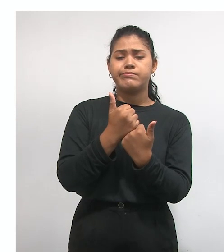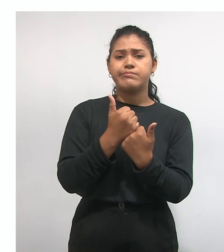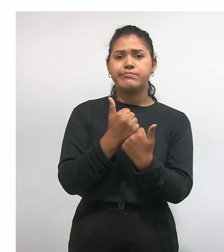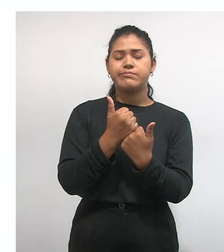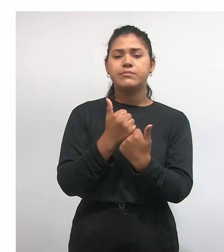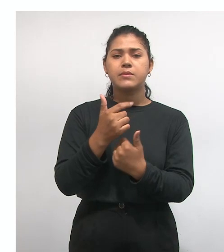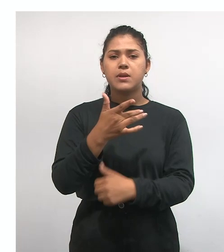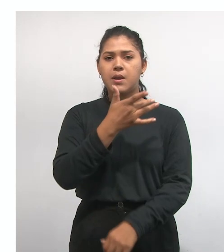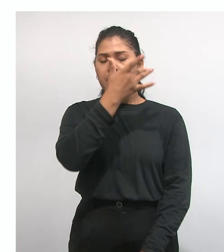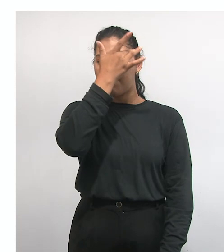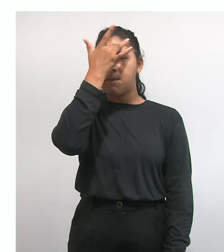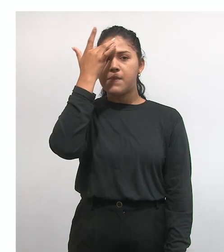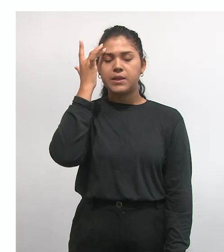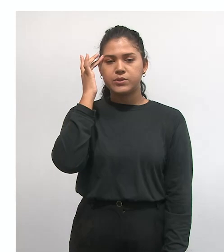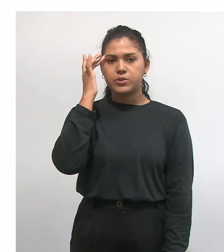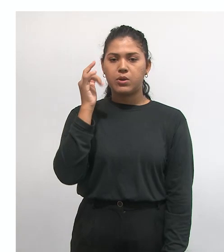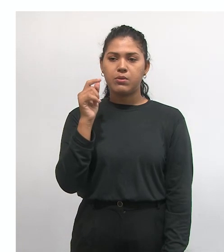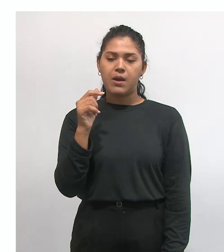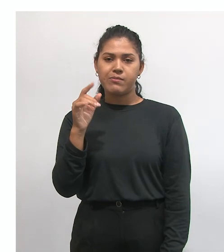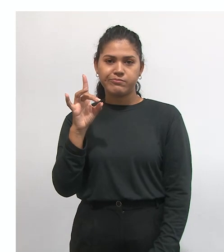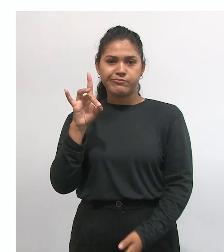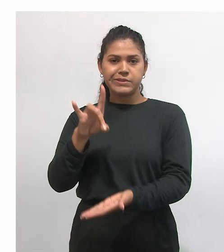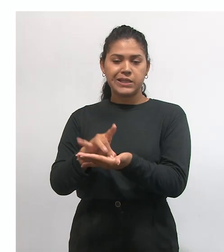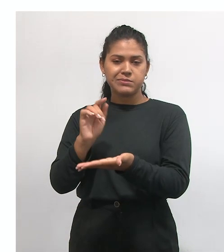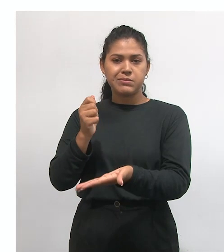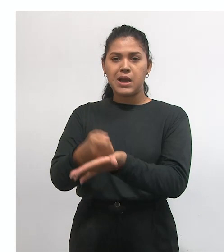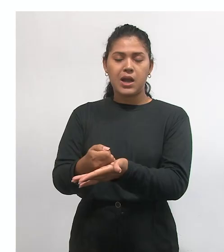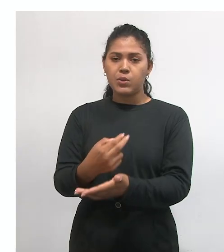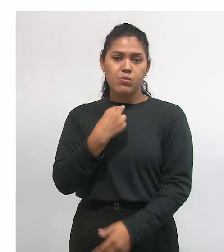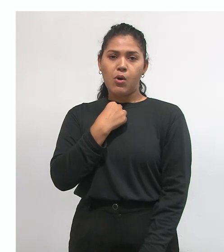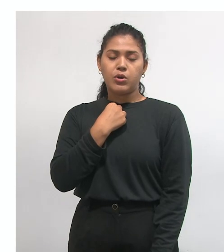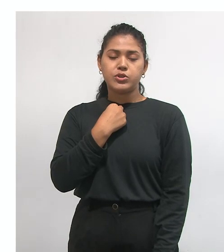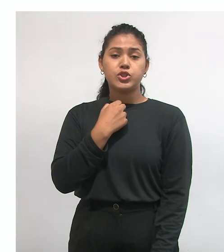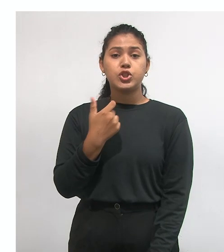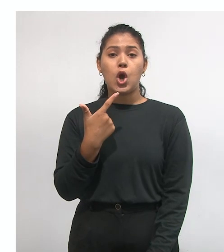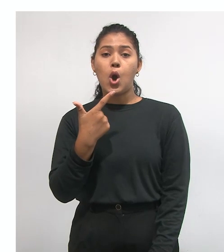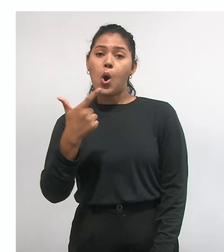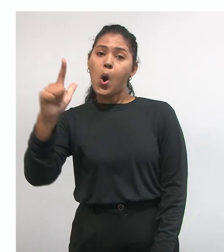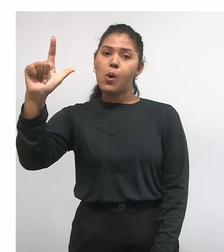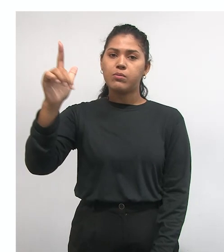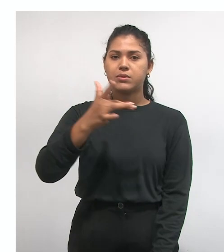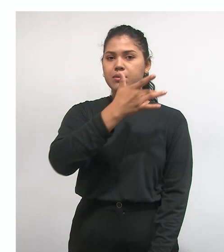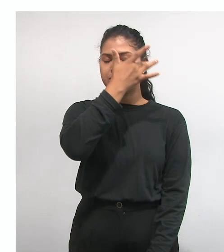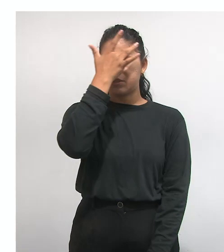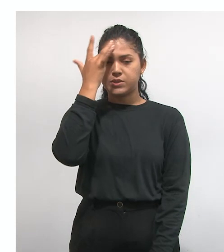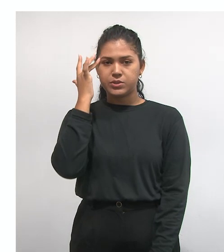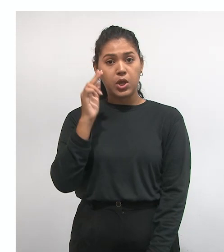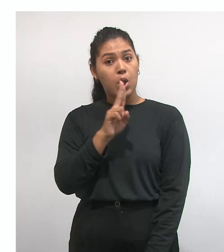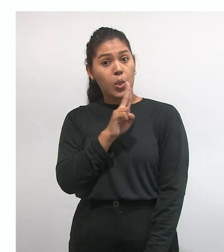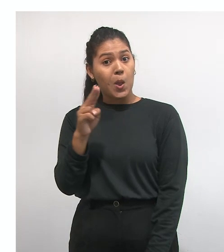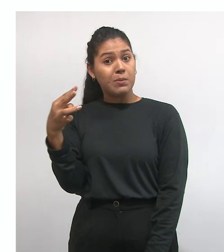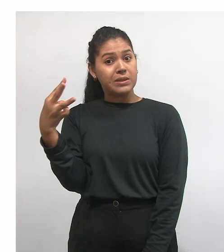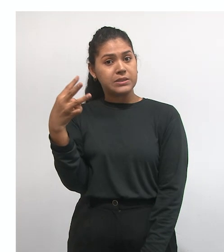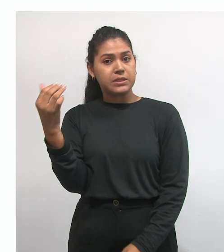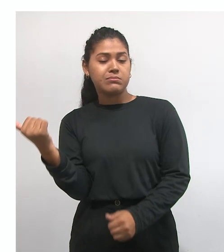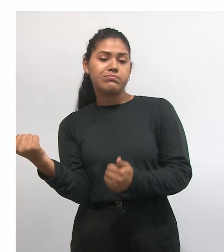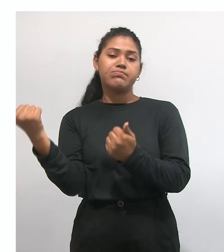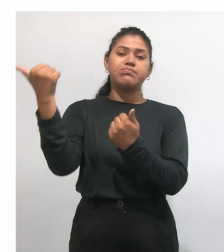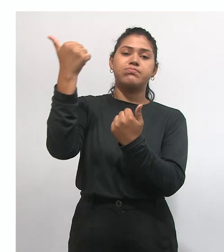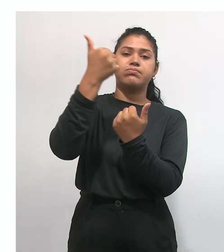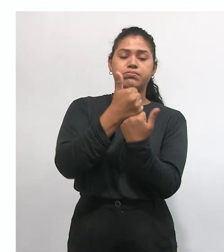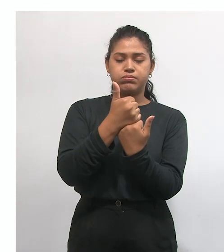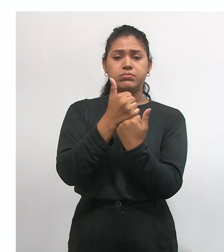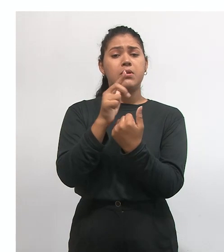quê? Porque ele fala que é no caso da impossibilidade, né? Então, portanto, para que esses terceiros indicados sejam responsabilizados